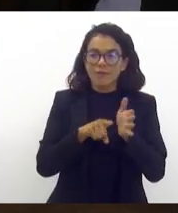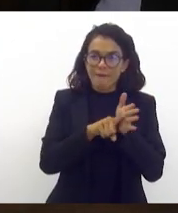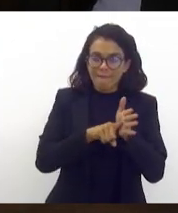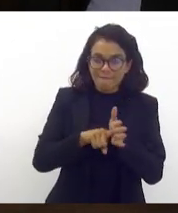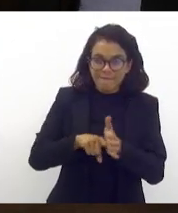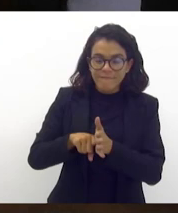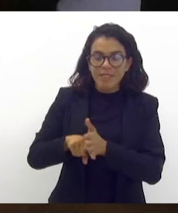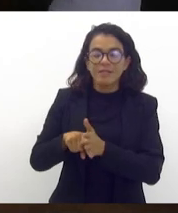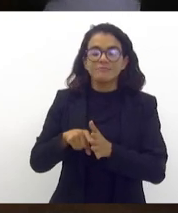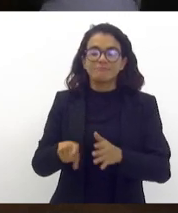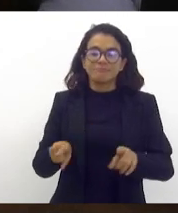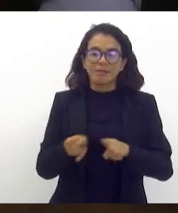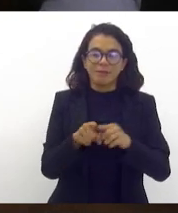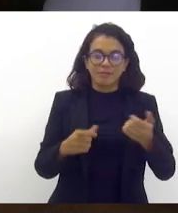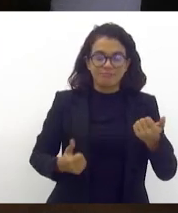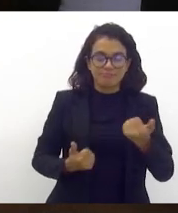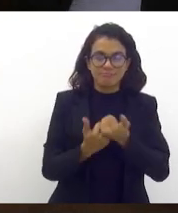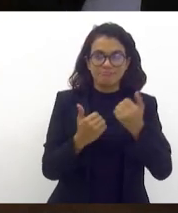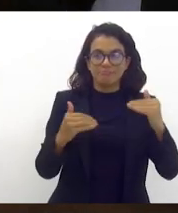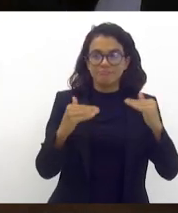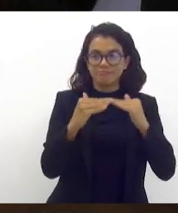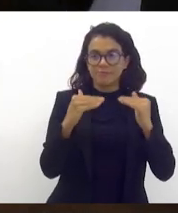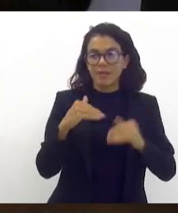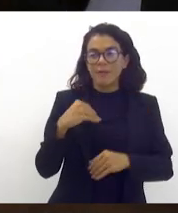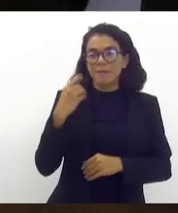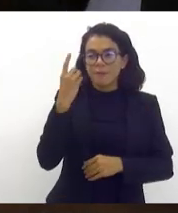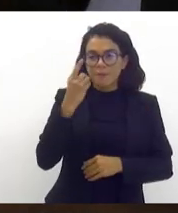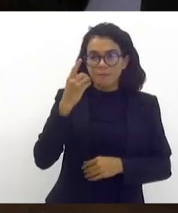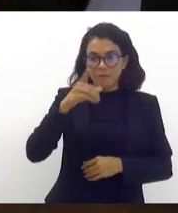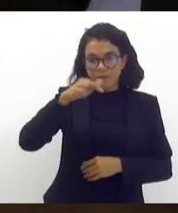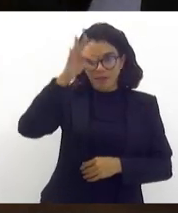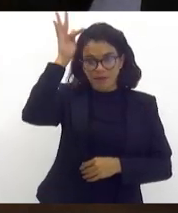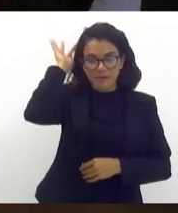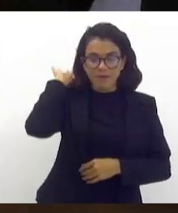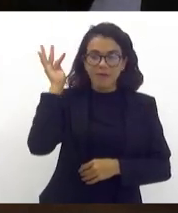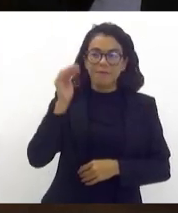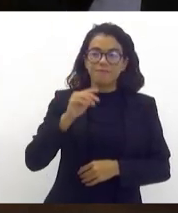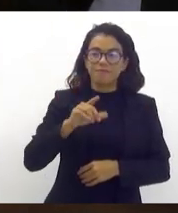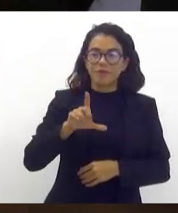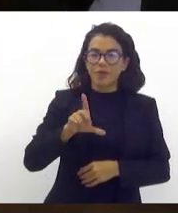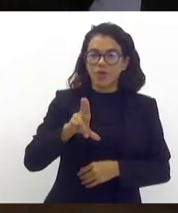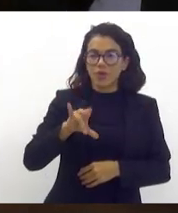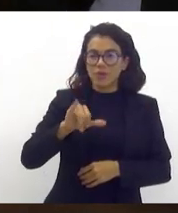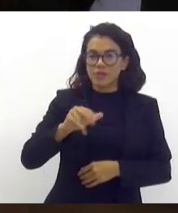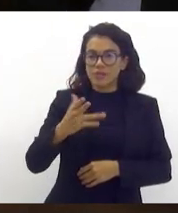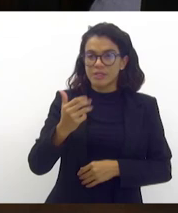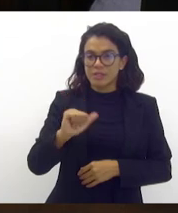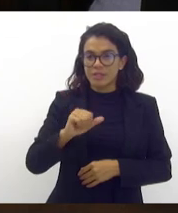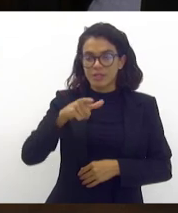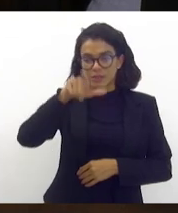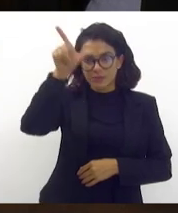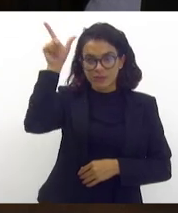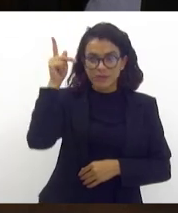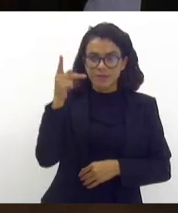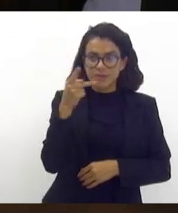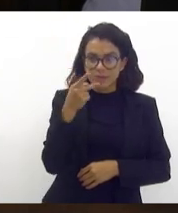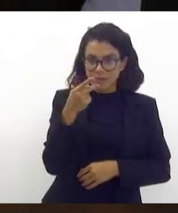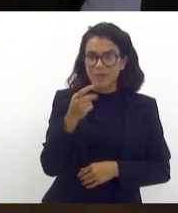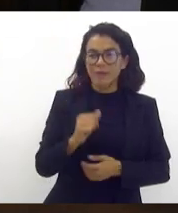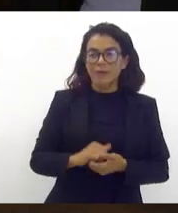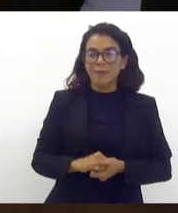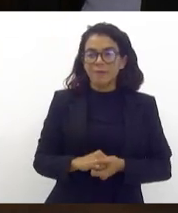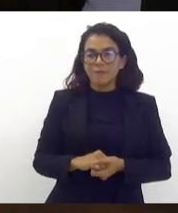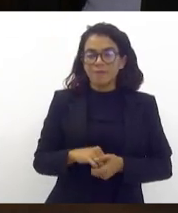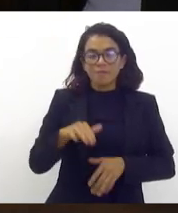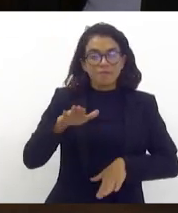Controle, favorável. Relatores, deputados Fred Pacheco, Lucinha, Célia Jordão, Luiz Paulo e Luiz Paulo. Pendendo